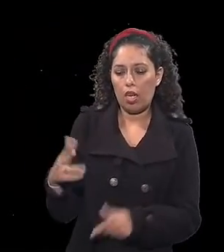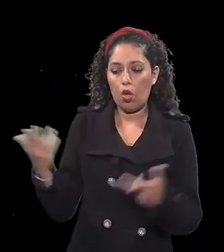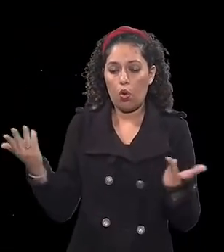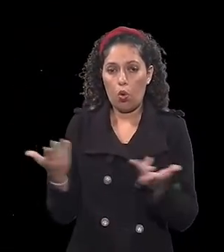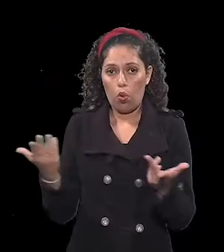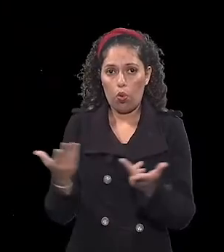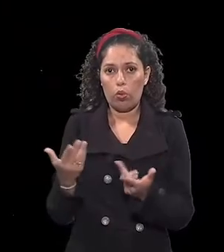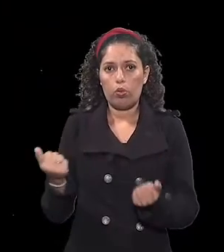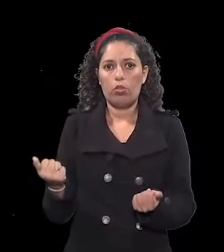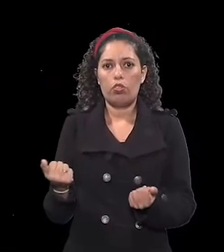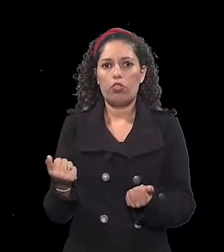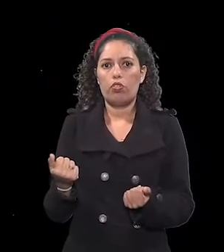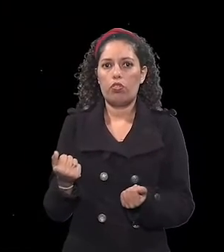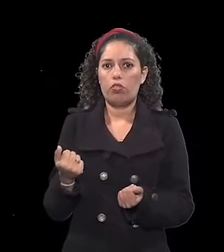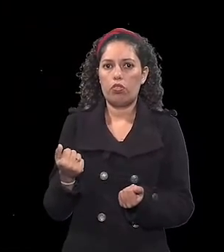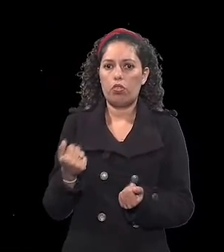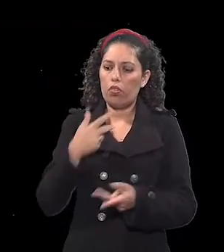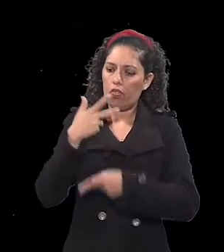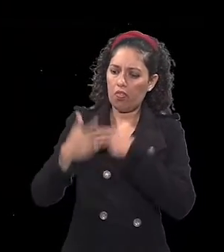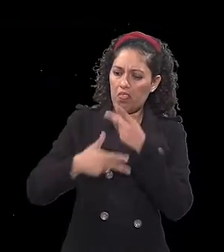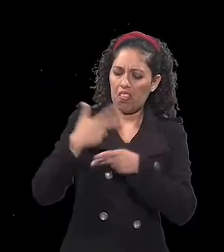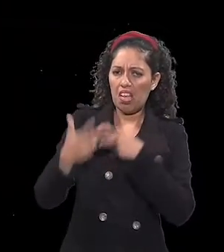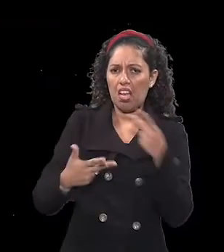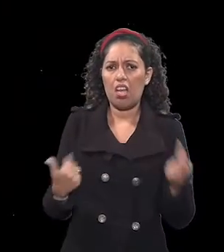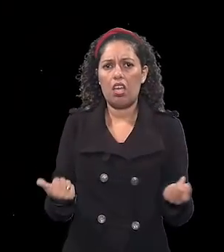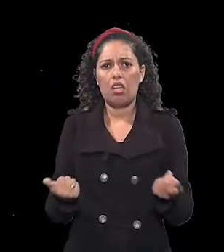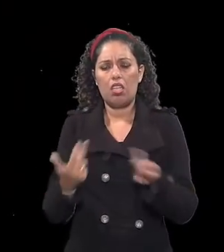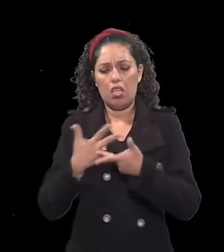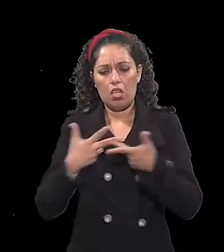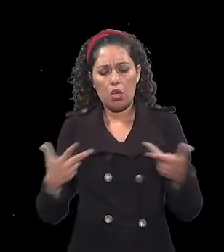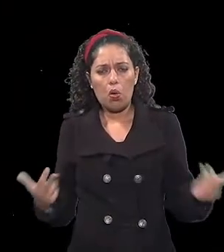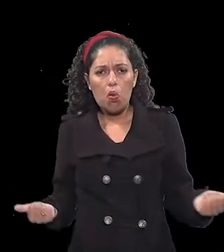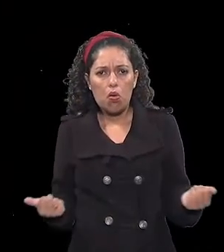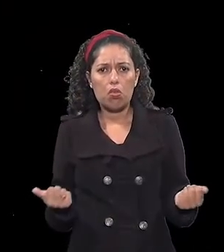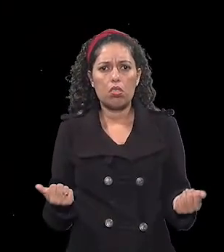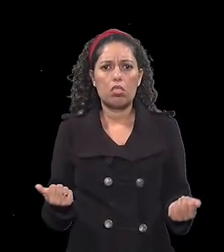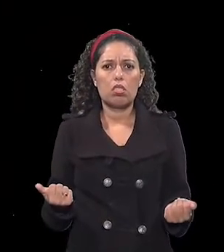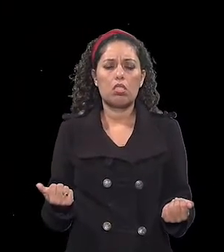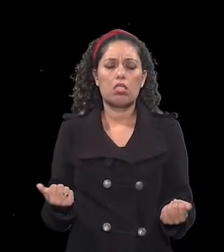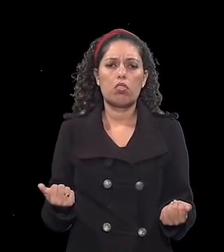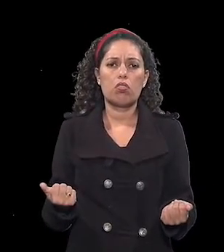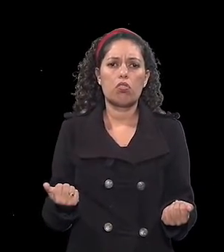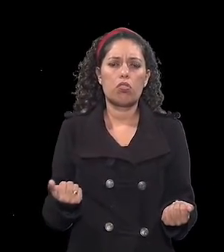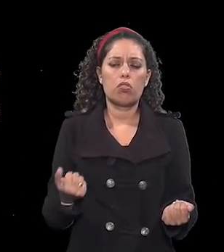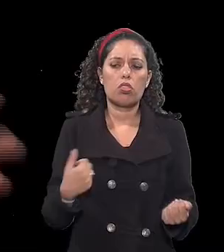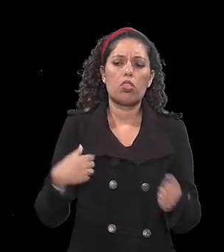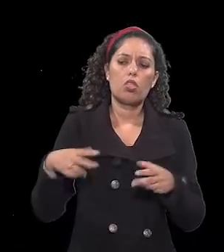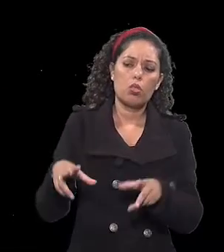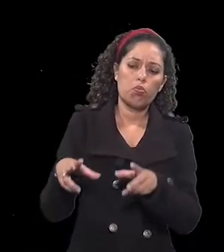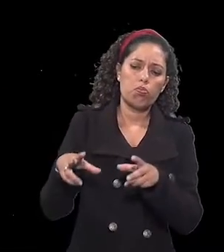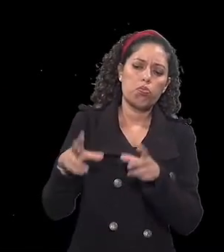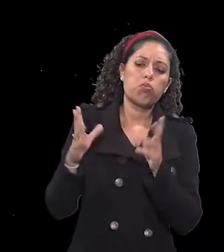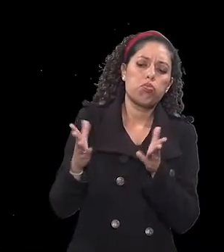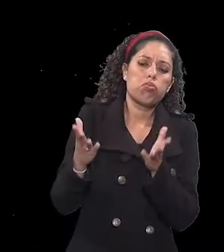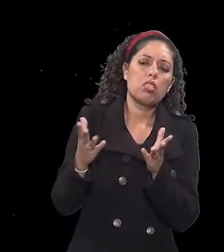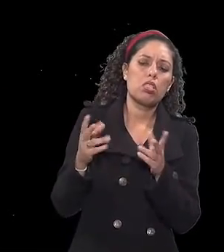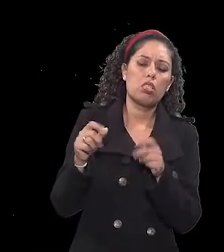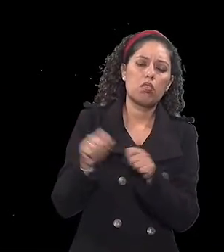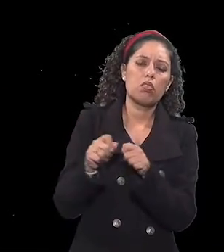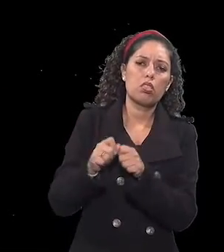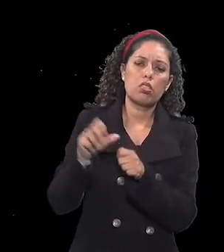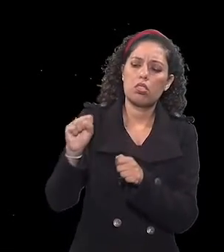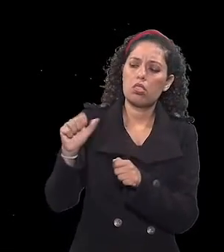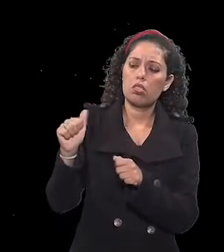ou o slam hoje é muito propagado, né, nos 4 cantos do Brasil, até fora dele. Eu pegar e querer fazer um sarau por